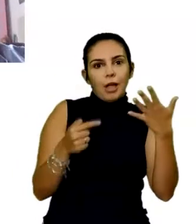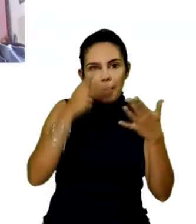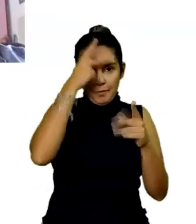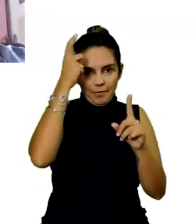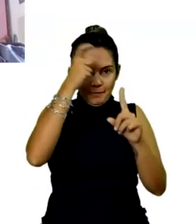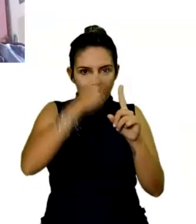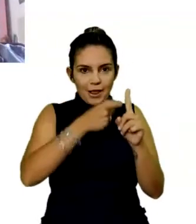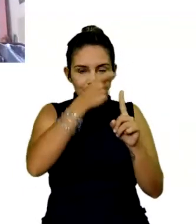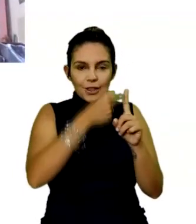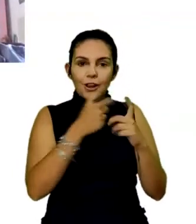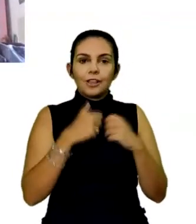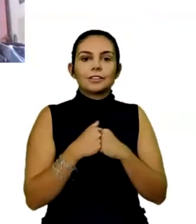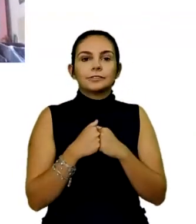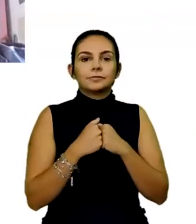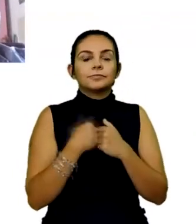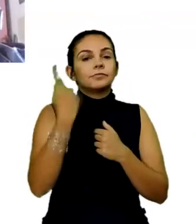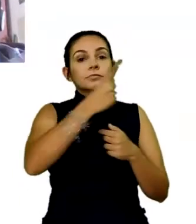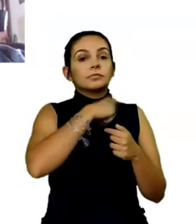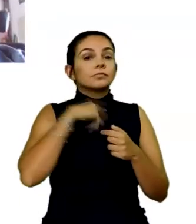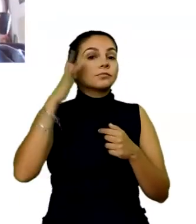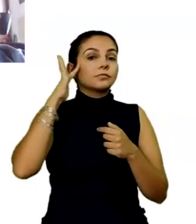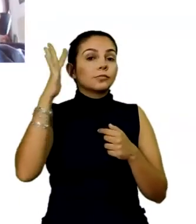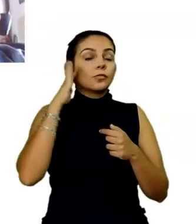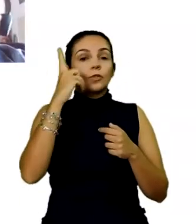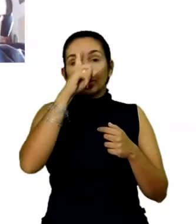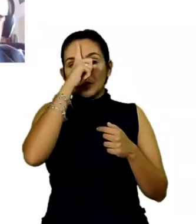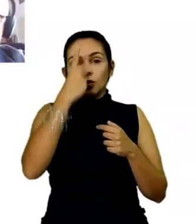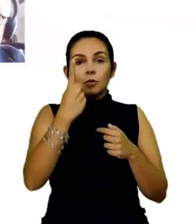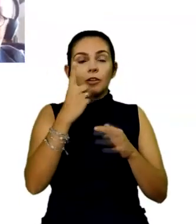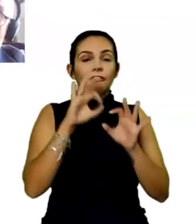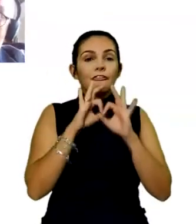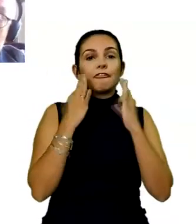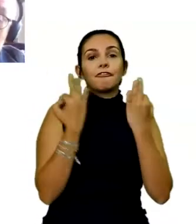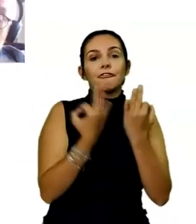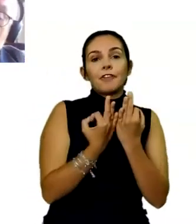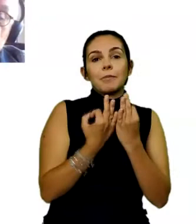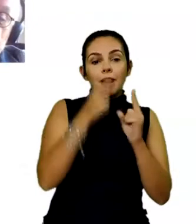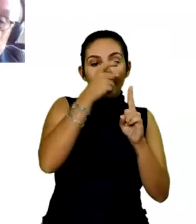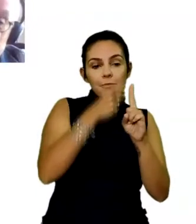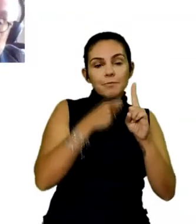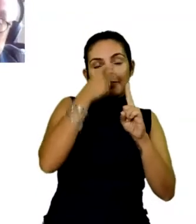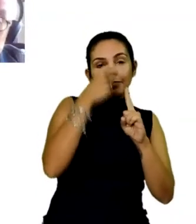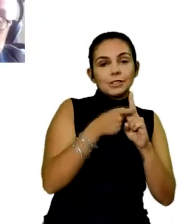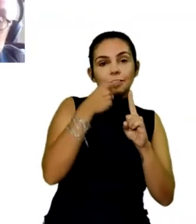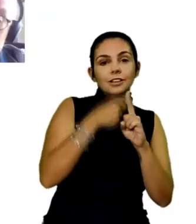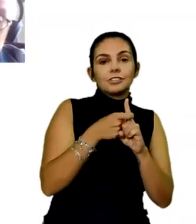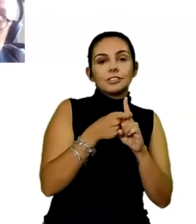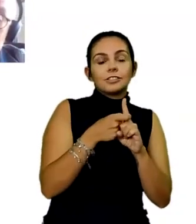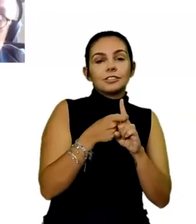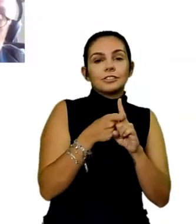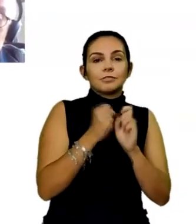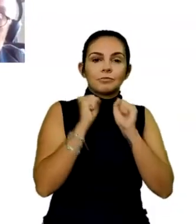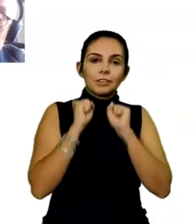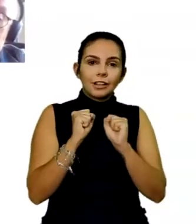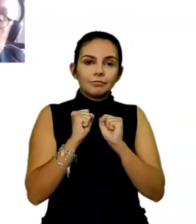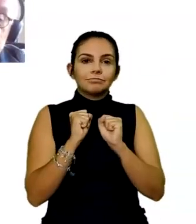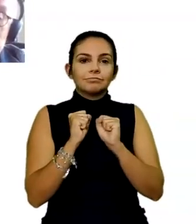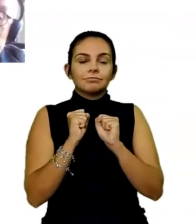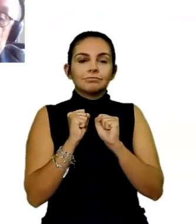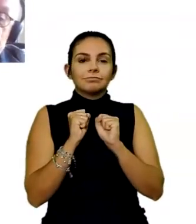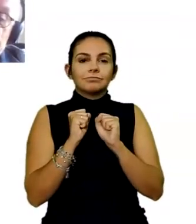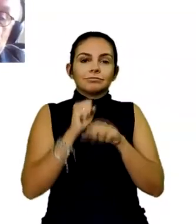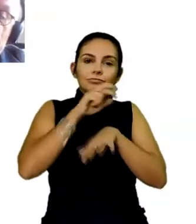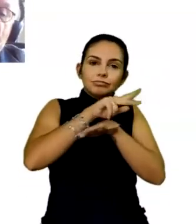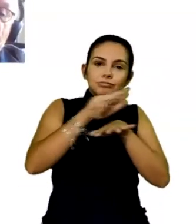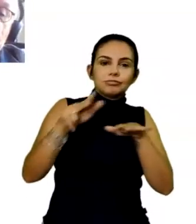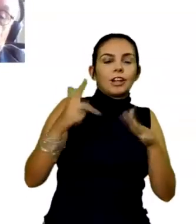vários personagens. E aí a gente imaginou criar uma família de personagens que